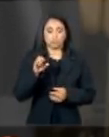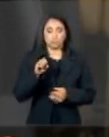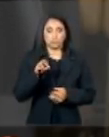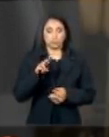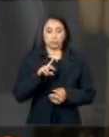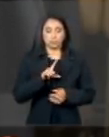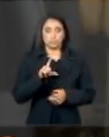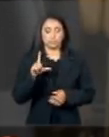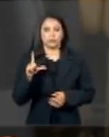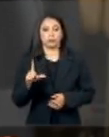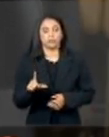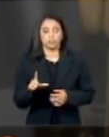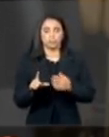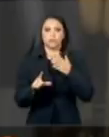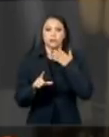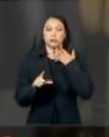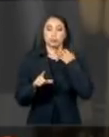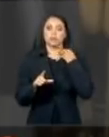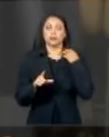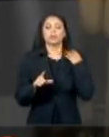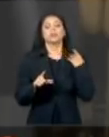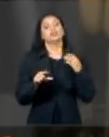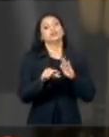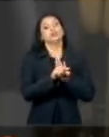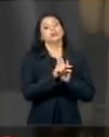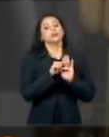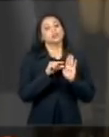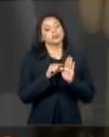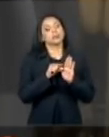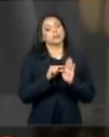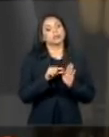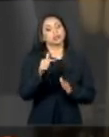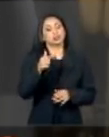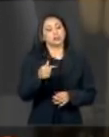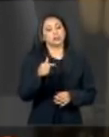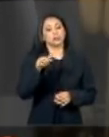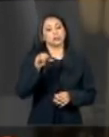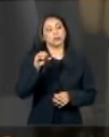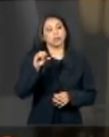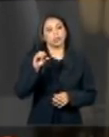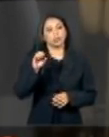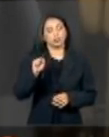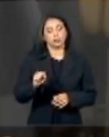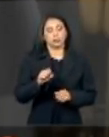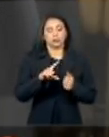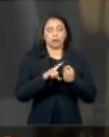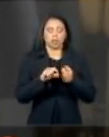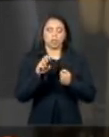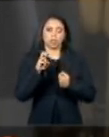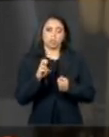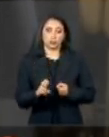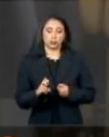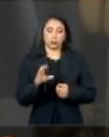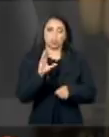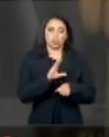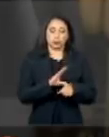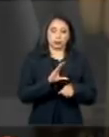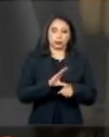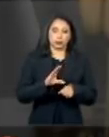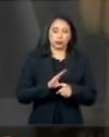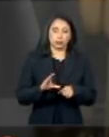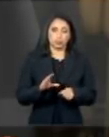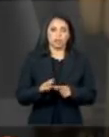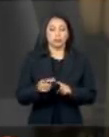princípio previsto no inciso 78 do nosso artigo 5º que a todos no âmbito judicial e administrativo são assegurados